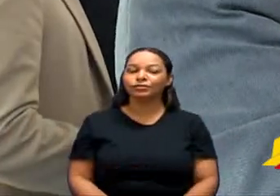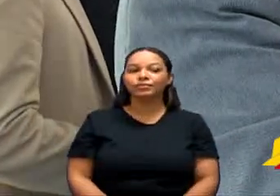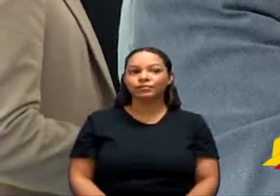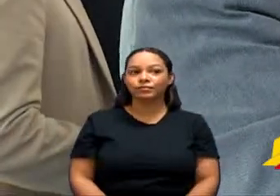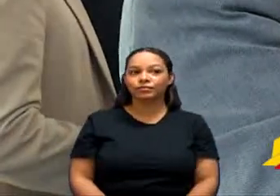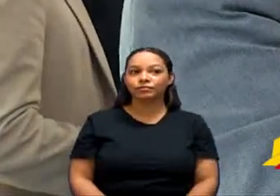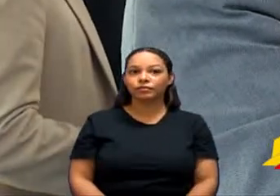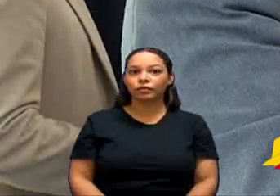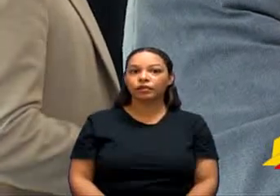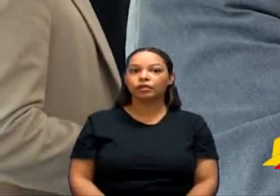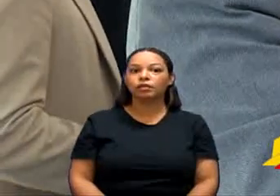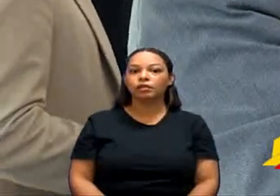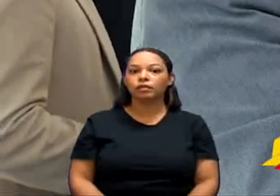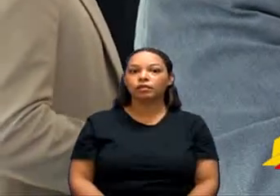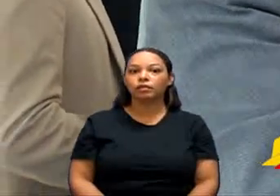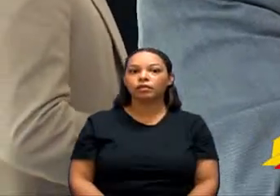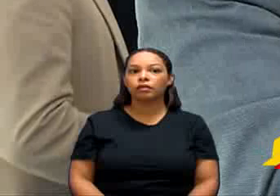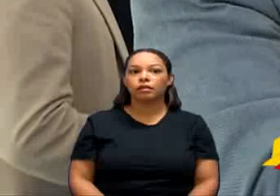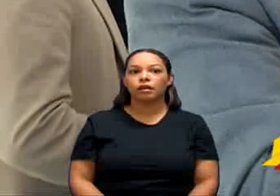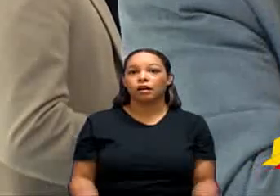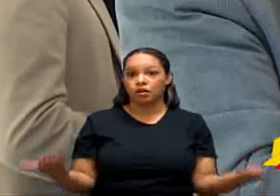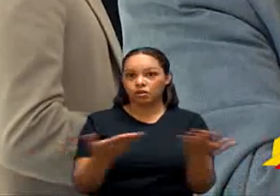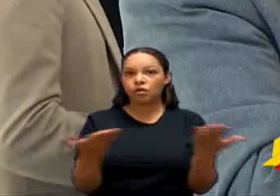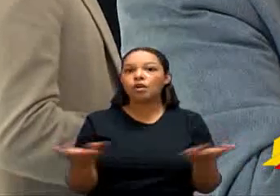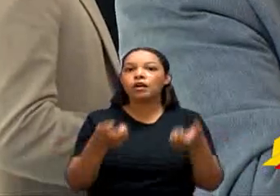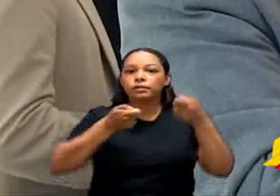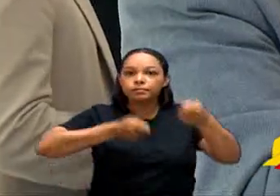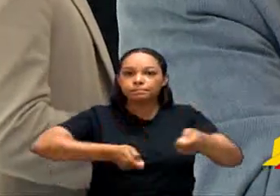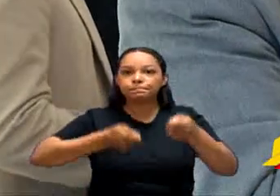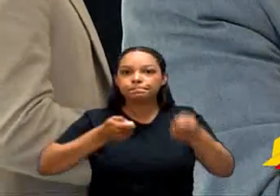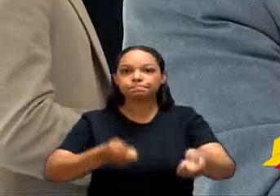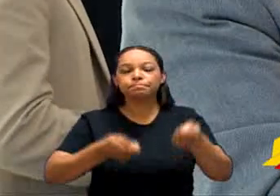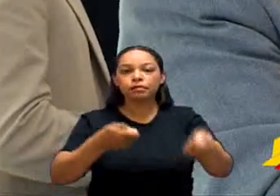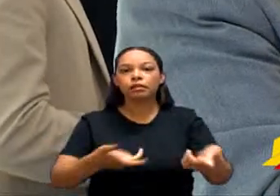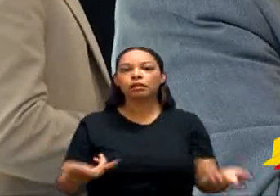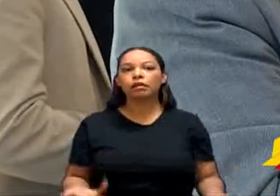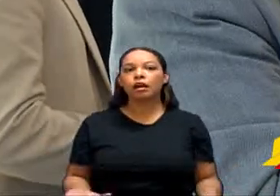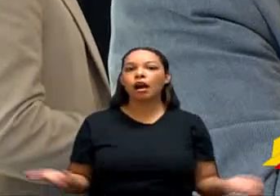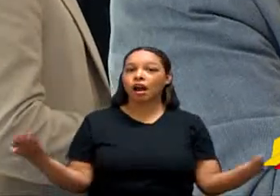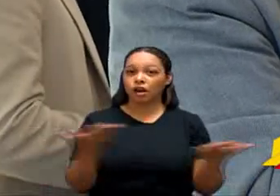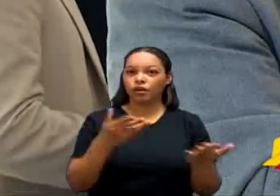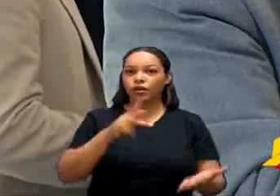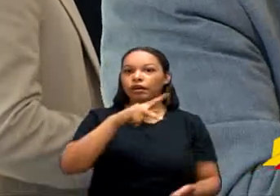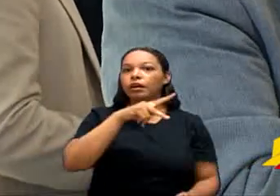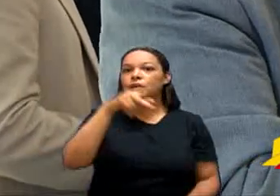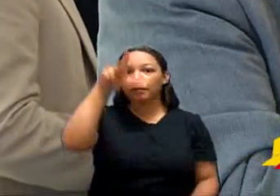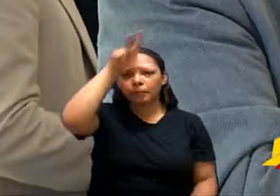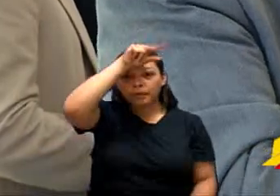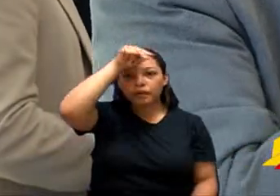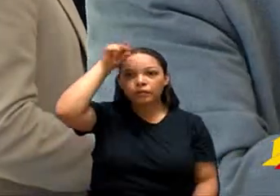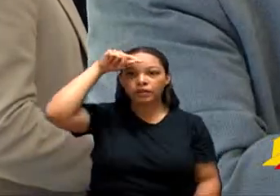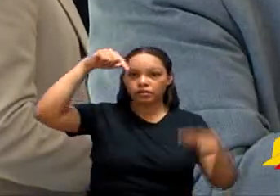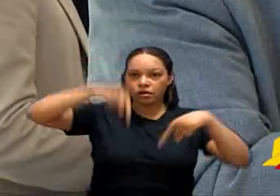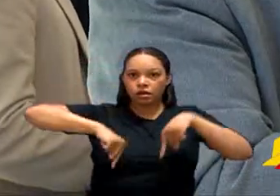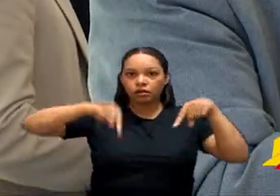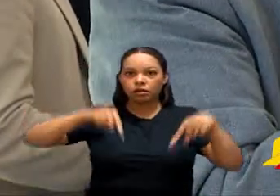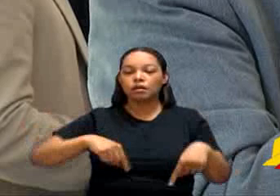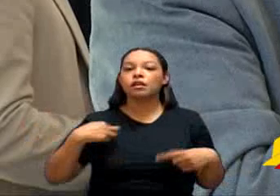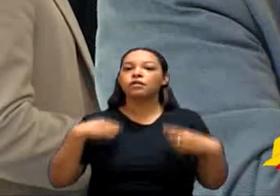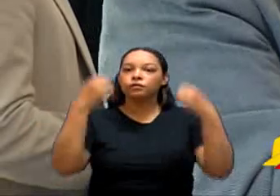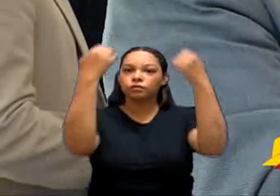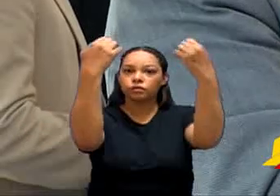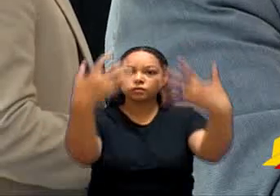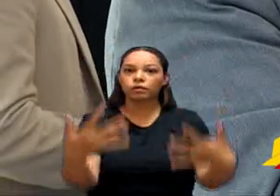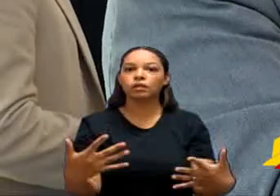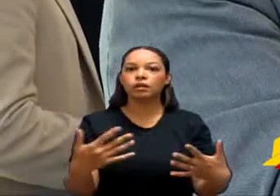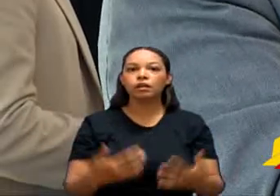da mesma forma que Vossa Excelência está cobrando hoje, que cobrou com a presença do prefeito aqui, no mesmo assunto, eu vou explicar para Vossa Excelência